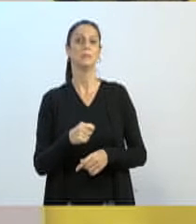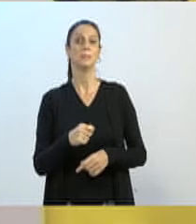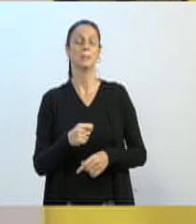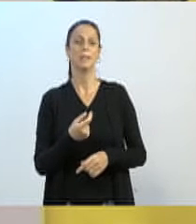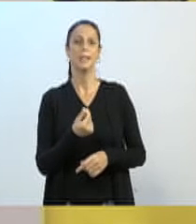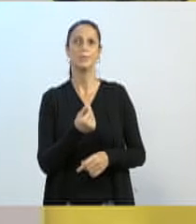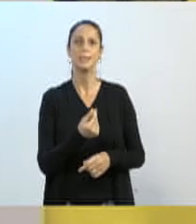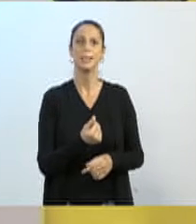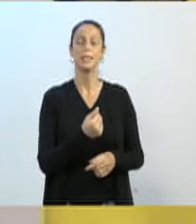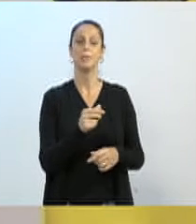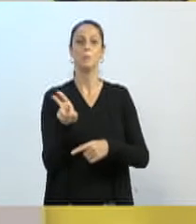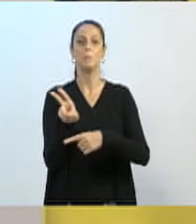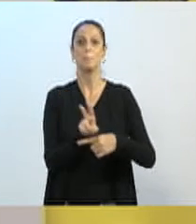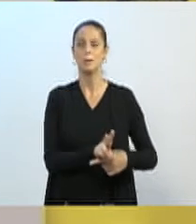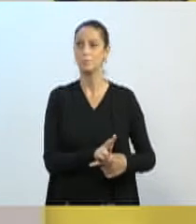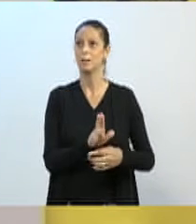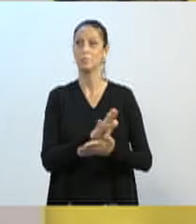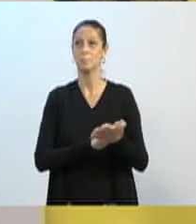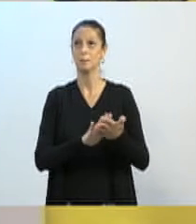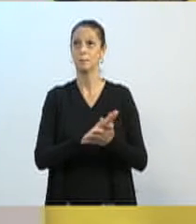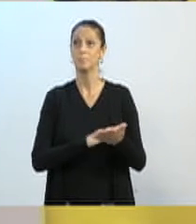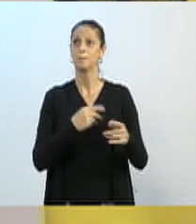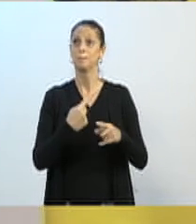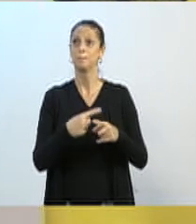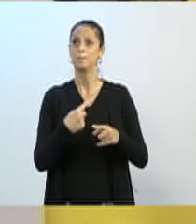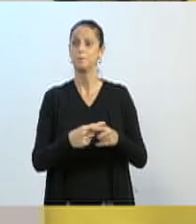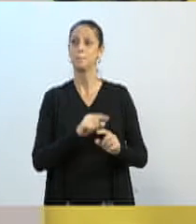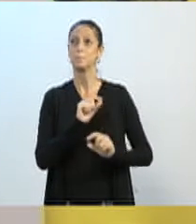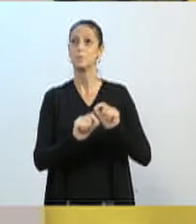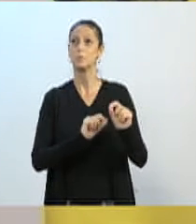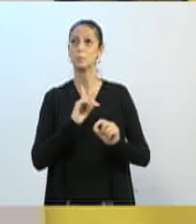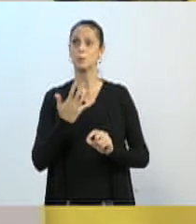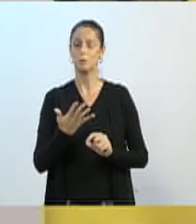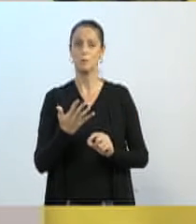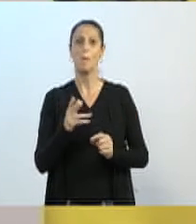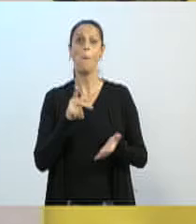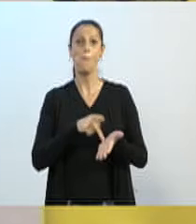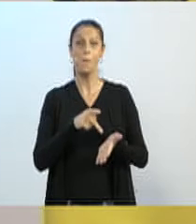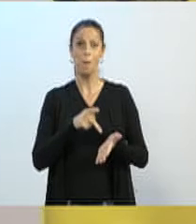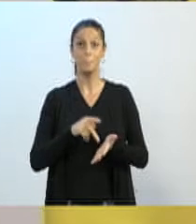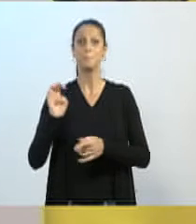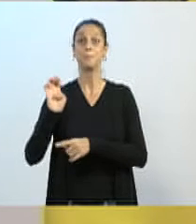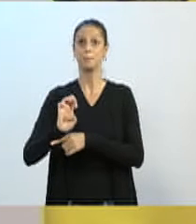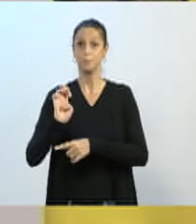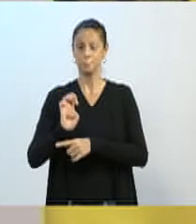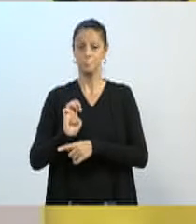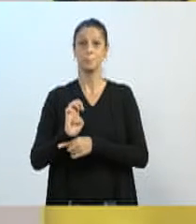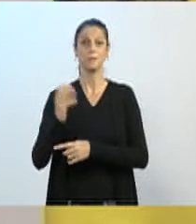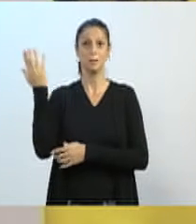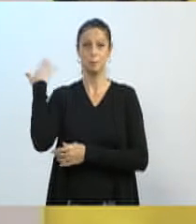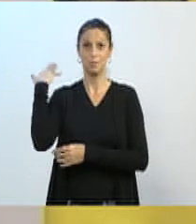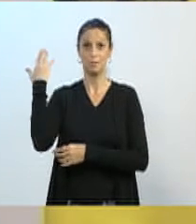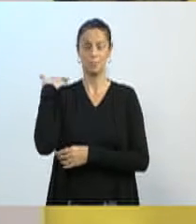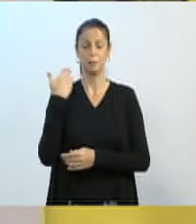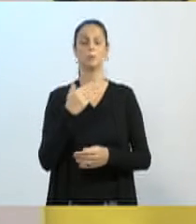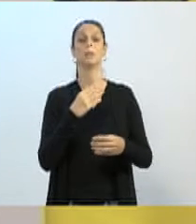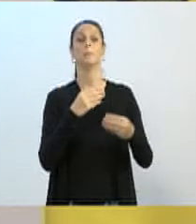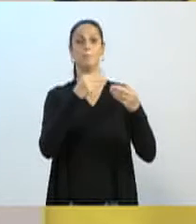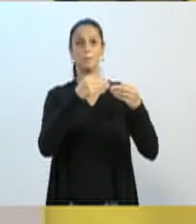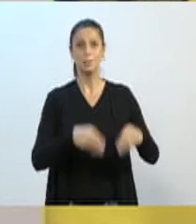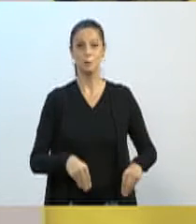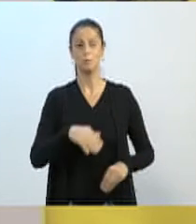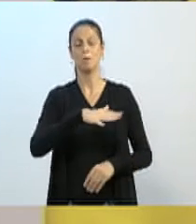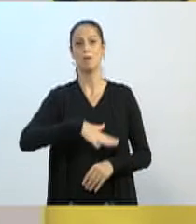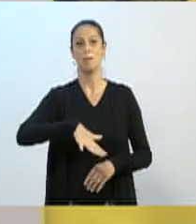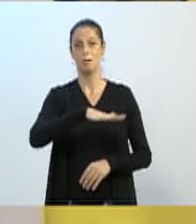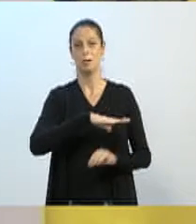mais na economia, tendo em vista que foi a intervenção estatal para começo de conversa que complicou a situação